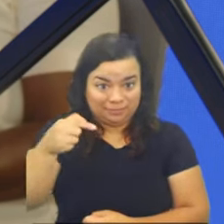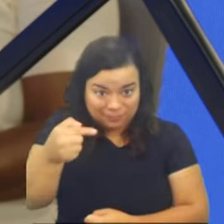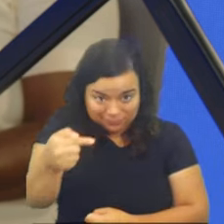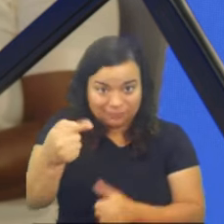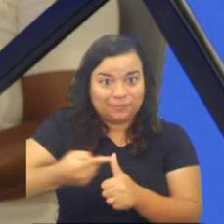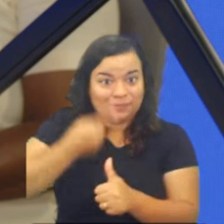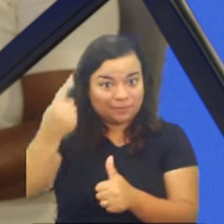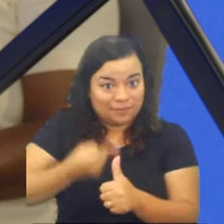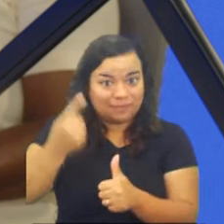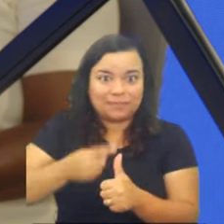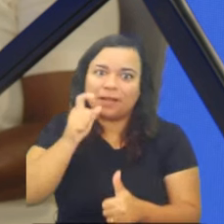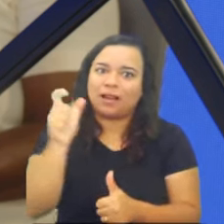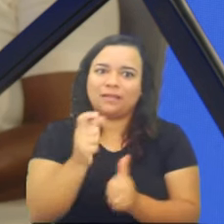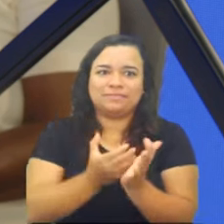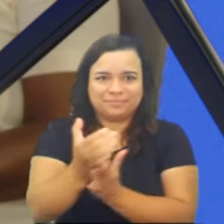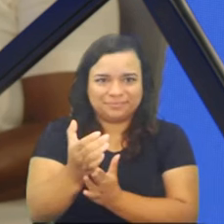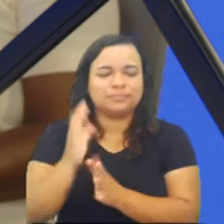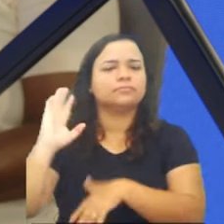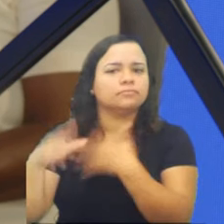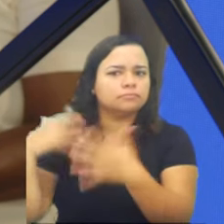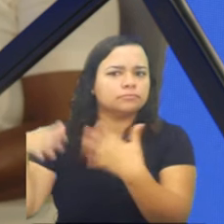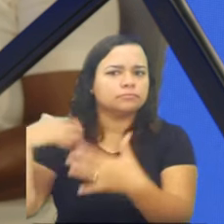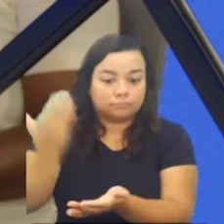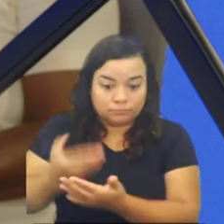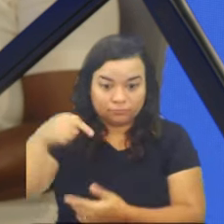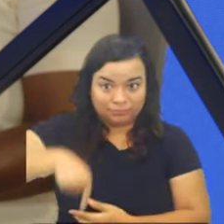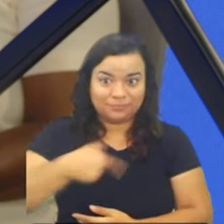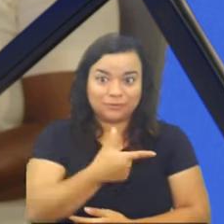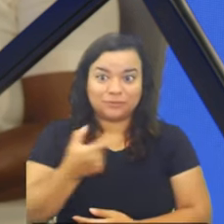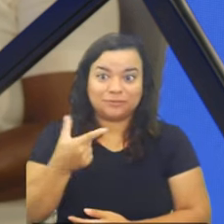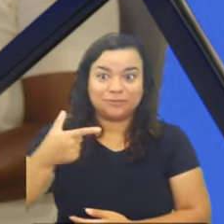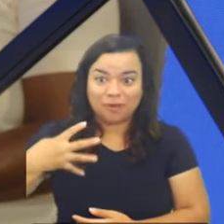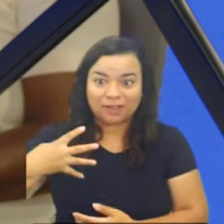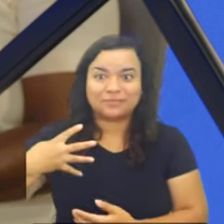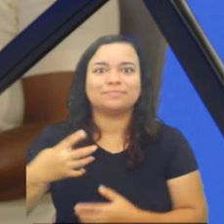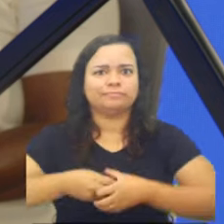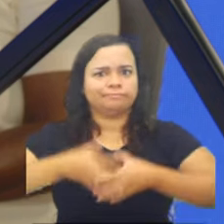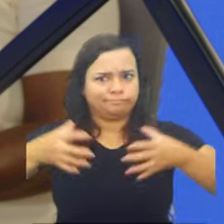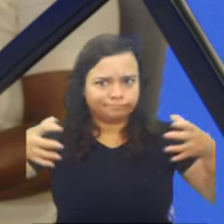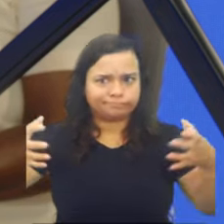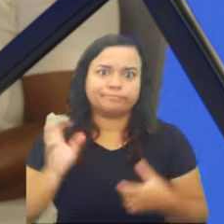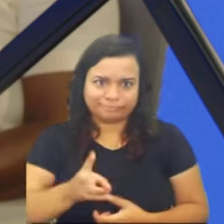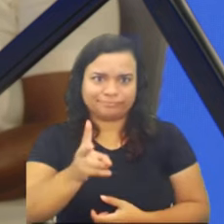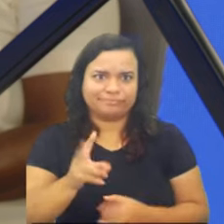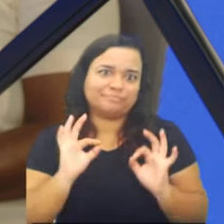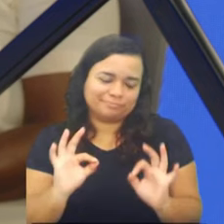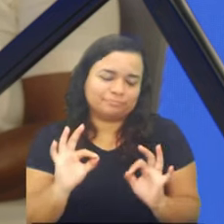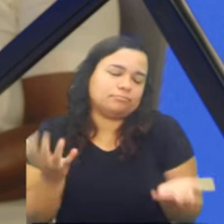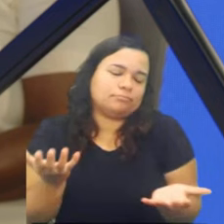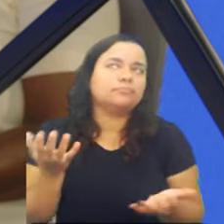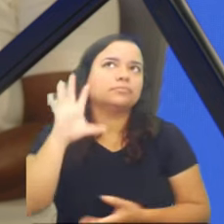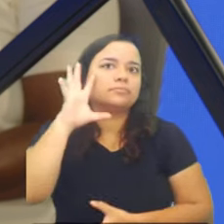primeira parada para 2024 agora só veio crescendo crescendo crescendo né eh e aí